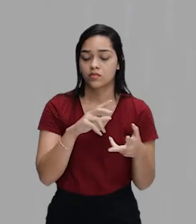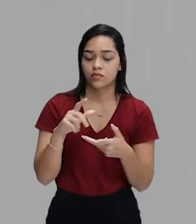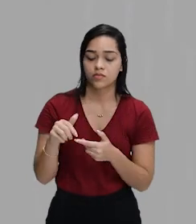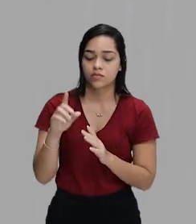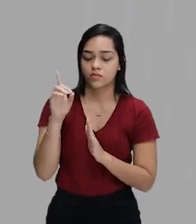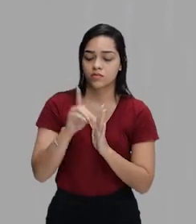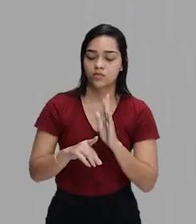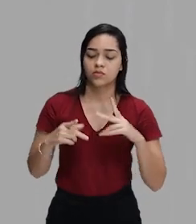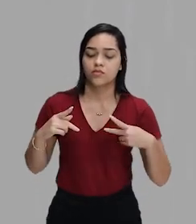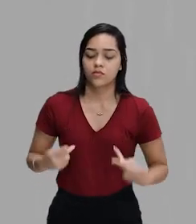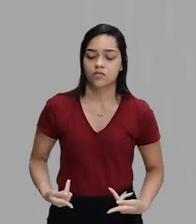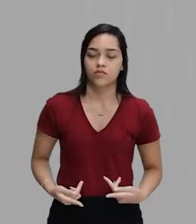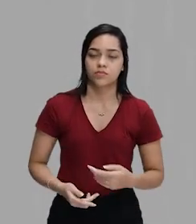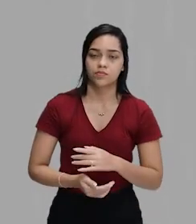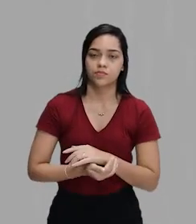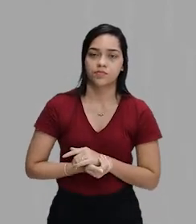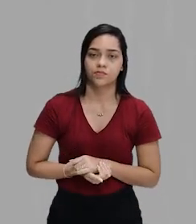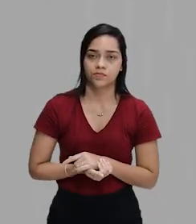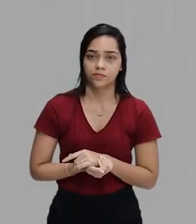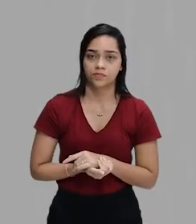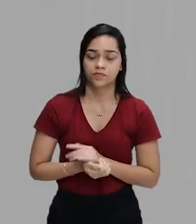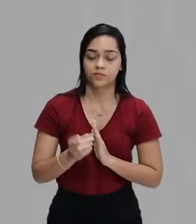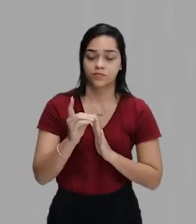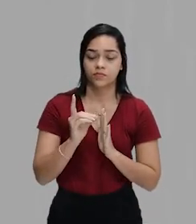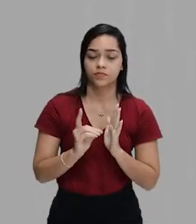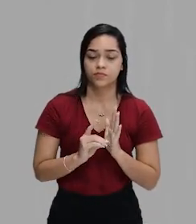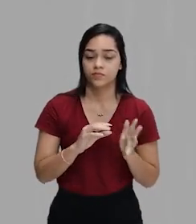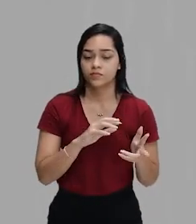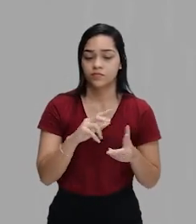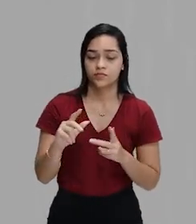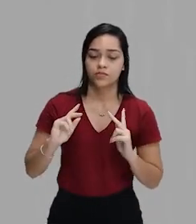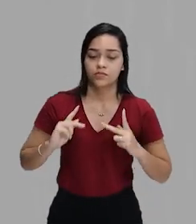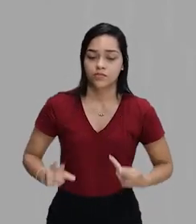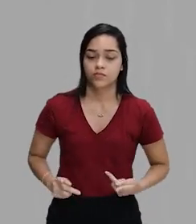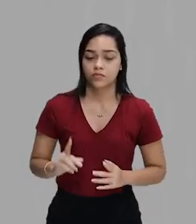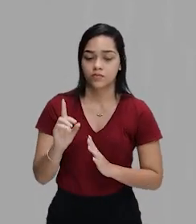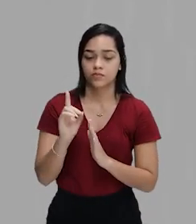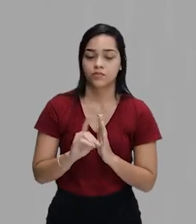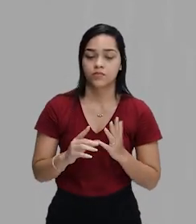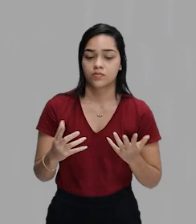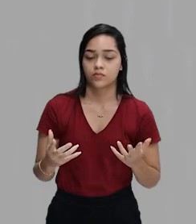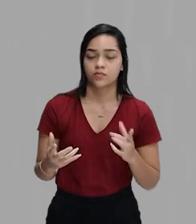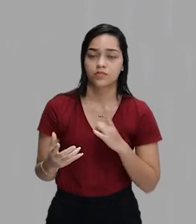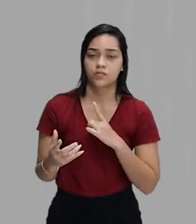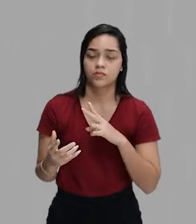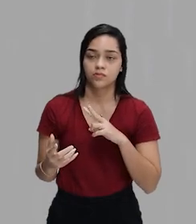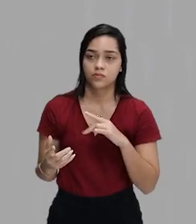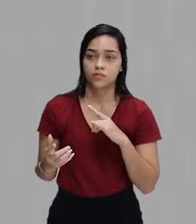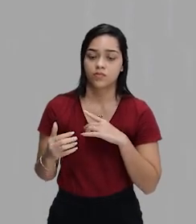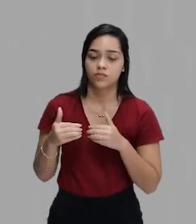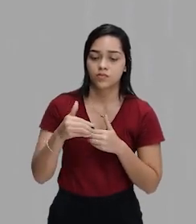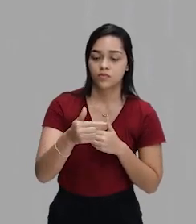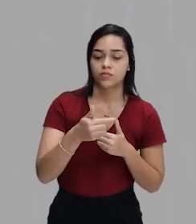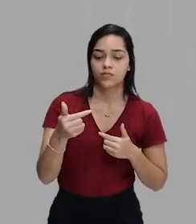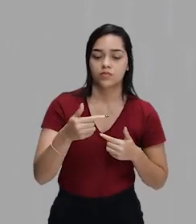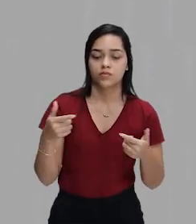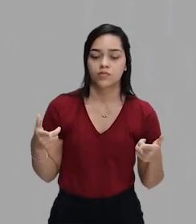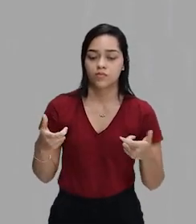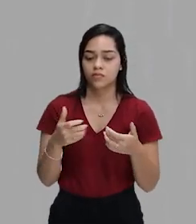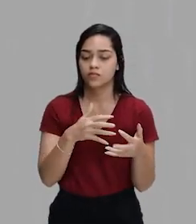Universal dos Direitos Humanos. A Declaração Universal dos Direitos Humanos, que vai surgir após a Segunda Guerra